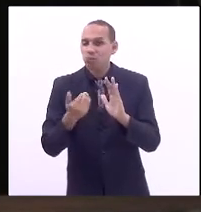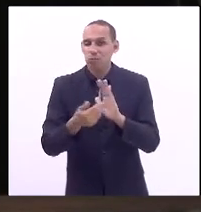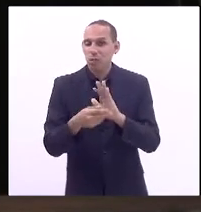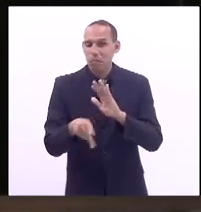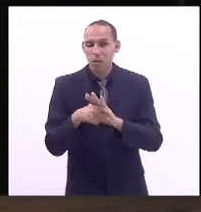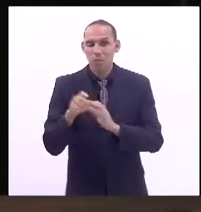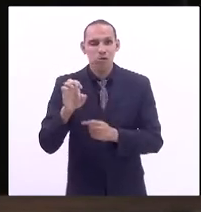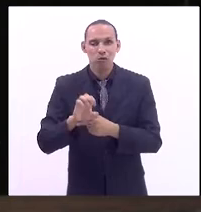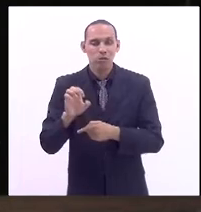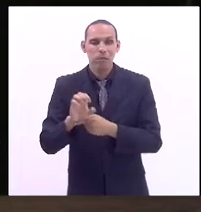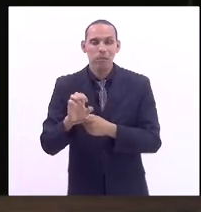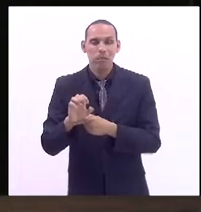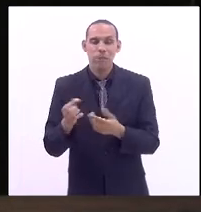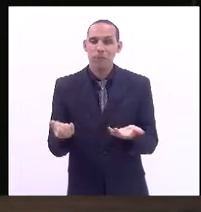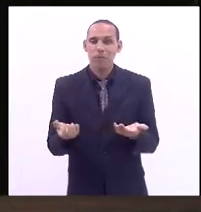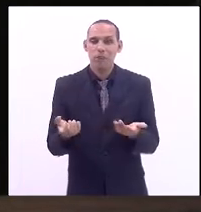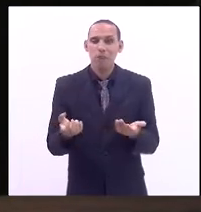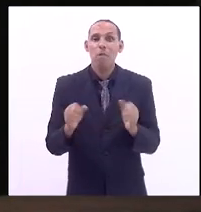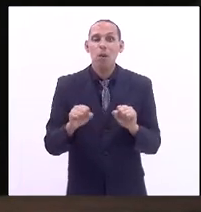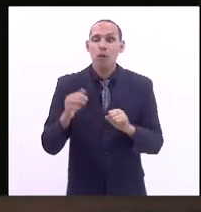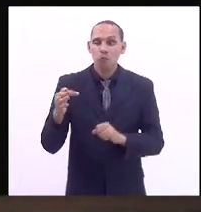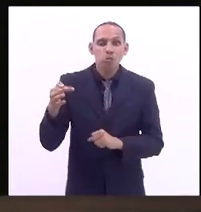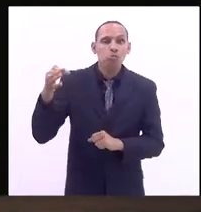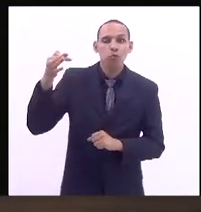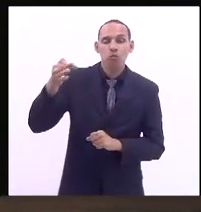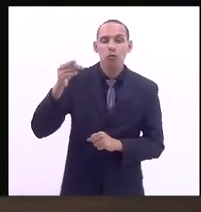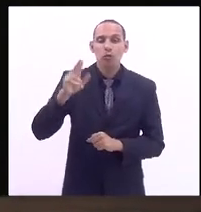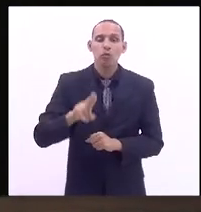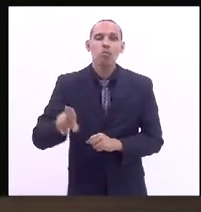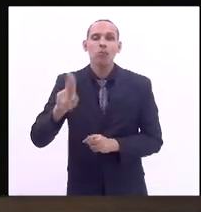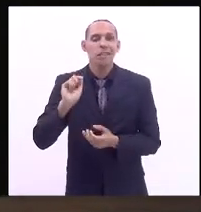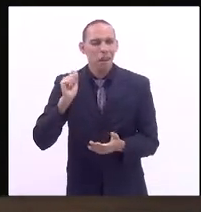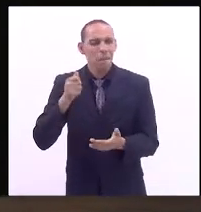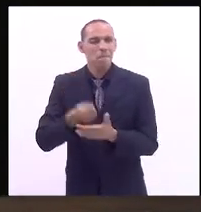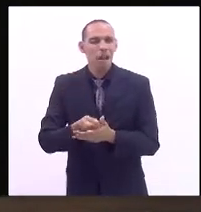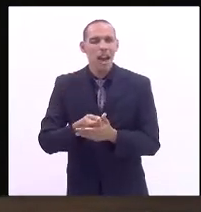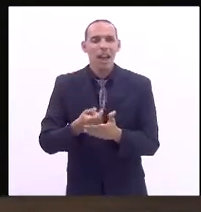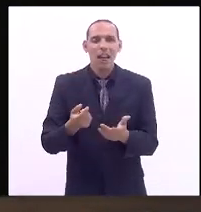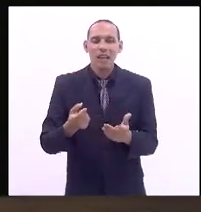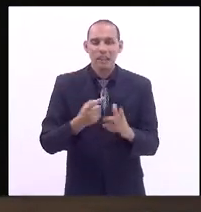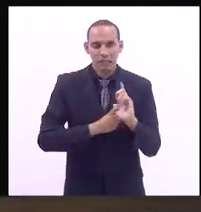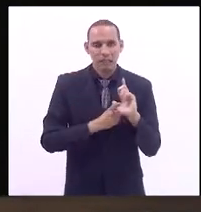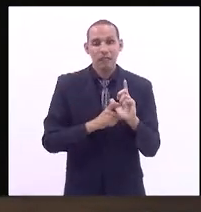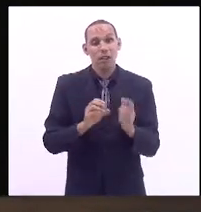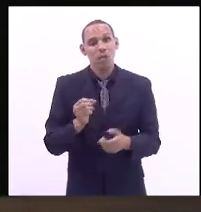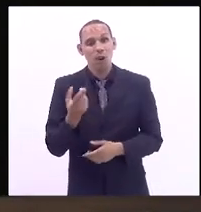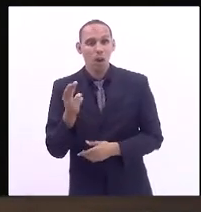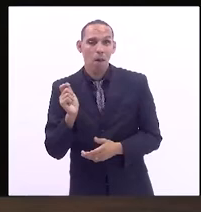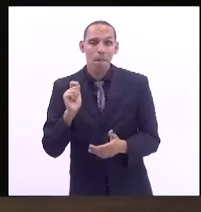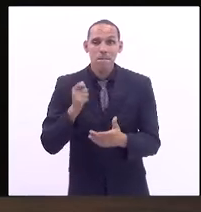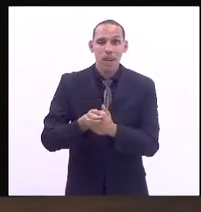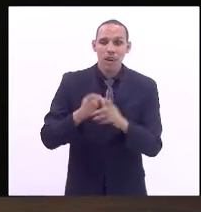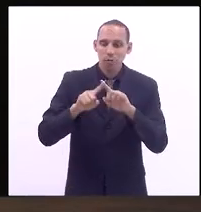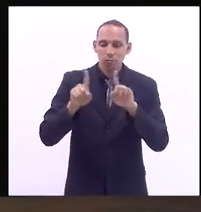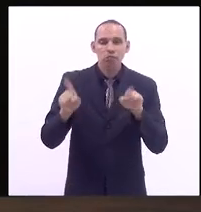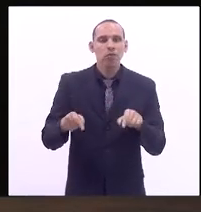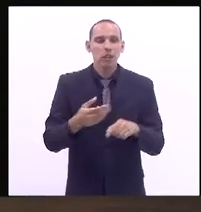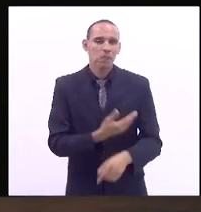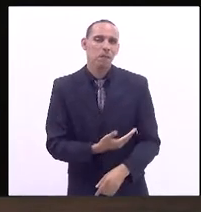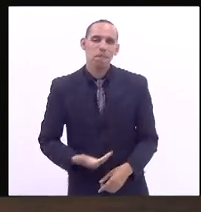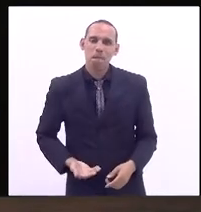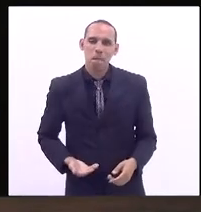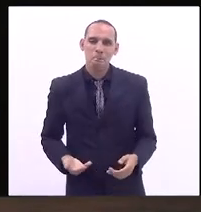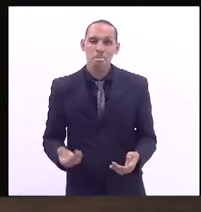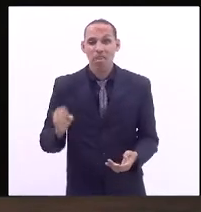que o Estado tem que pode ser no futuro utilizado até para o pagamento da dívida ou para o pagamento do funcionalismo público